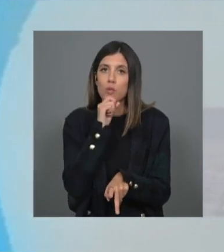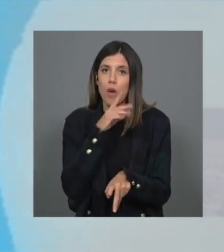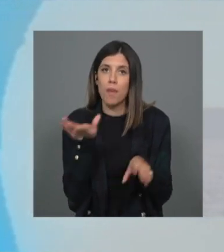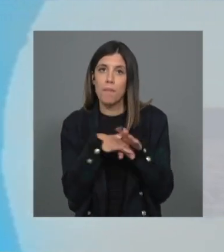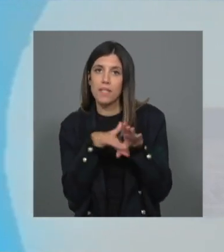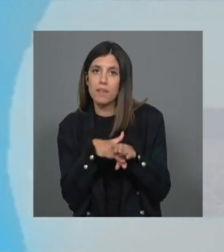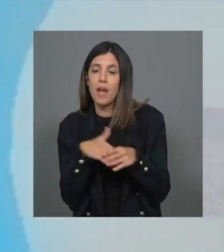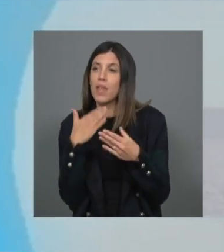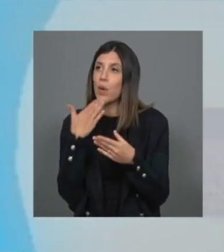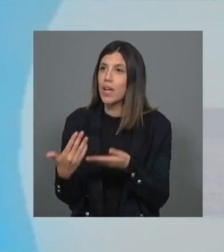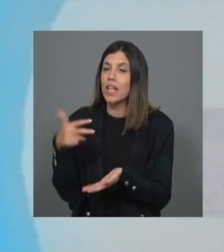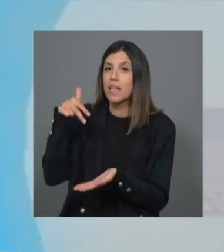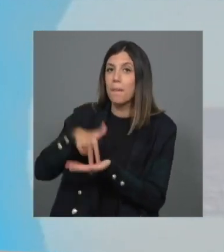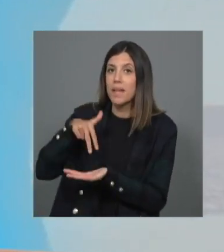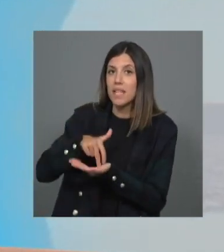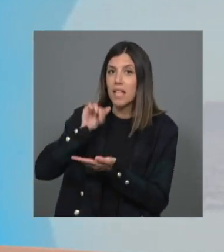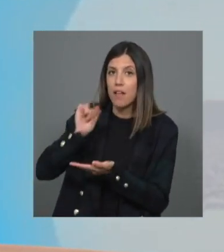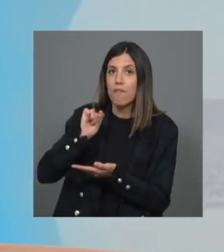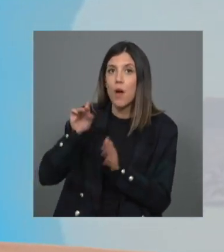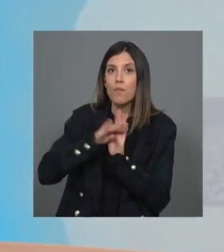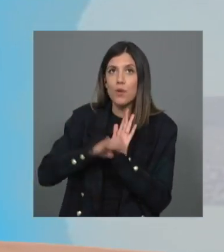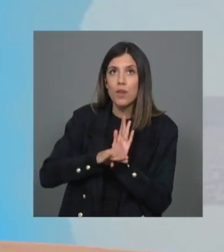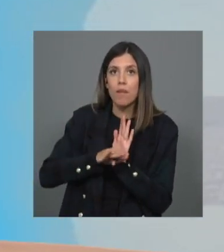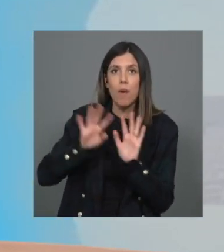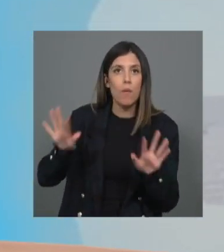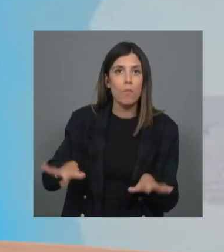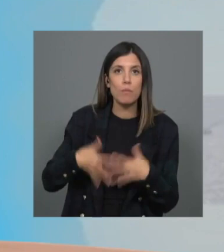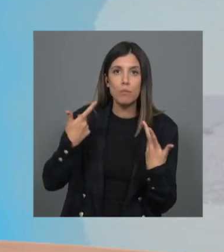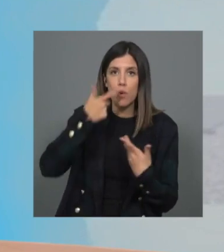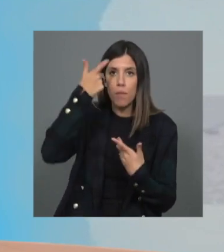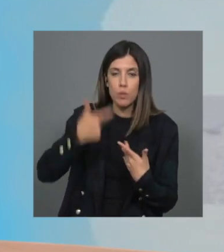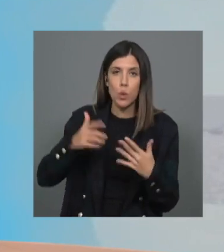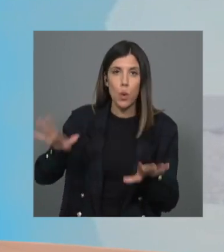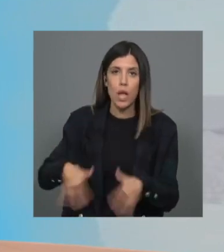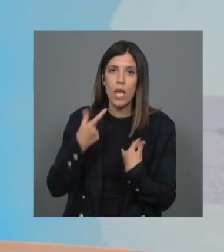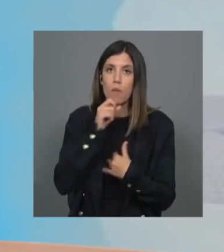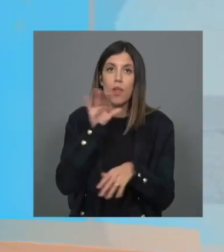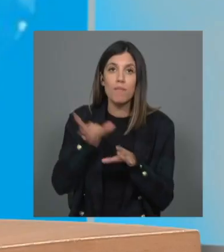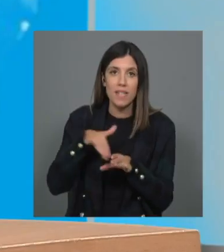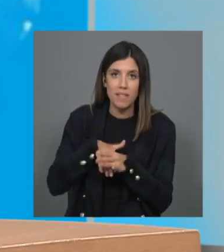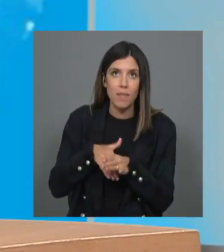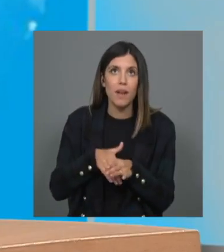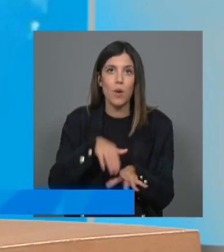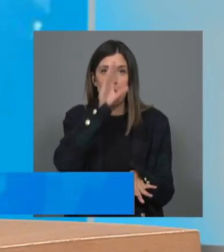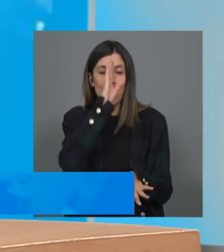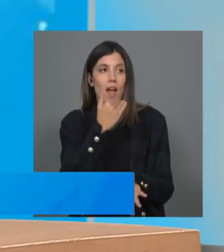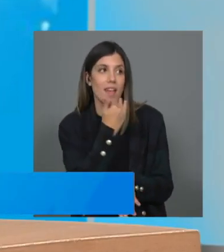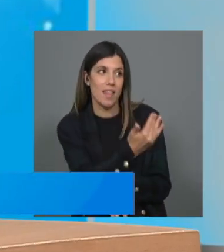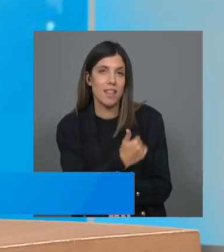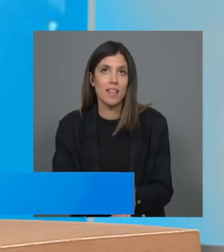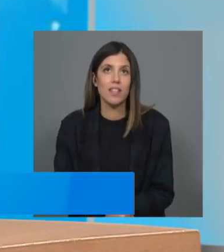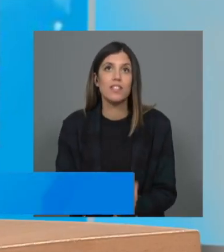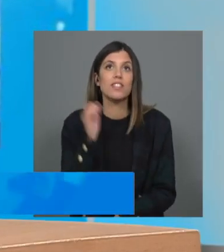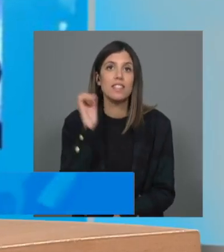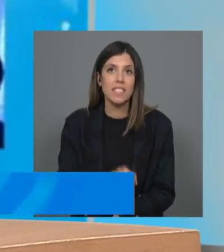aqui, a presença no programa Eclésia. Na verdade, qualquer um pode participar nesta corrida. Antes de mais, Henrique, eu é que agradeço. E sim, a